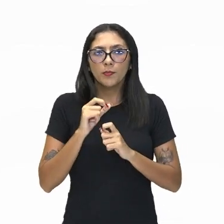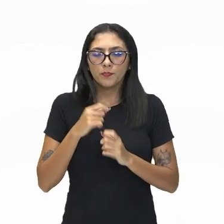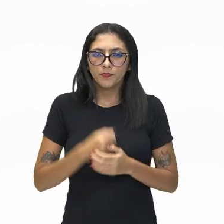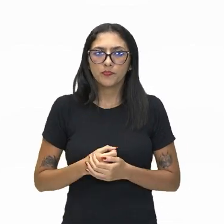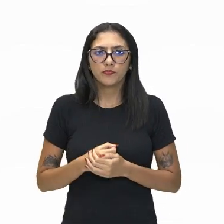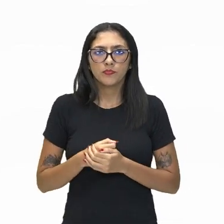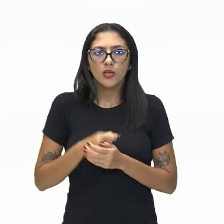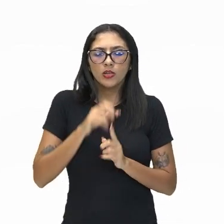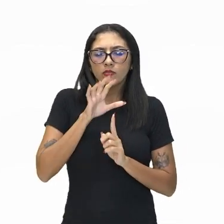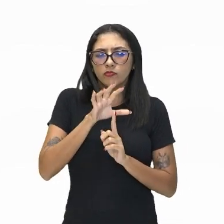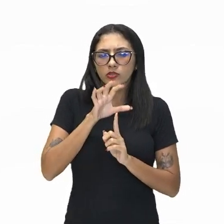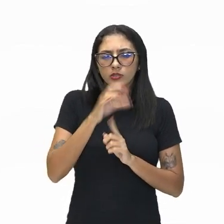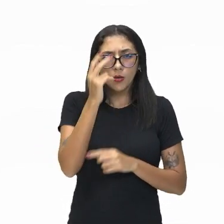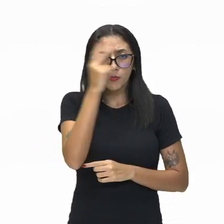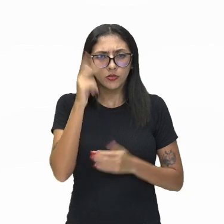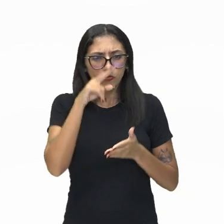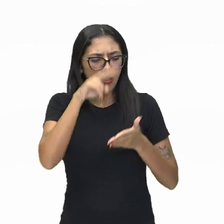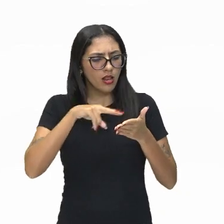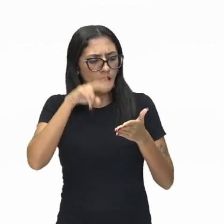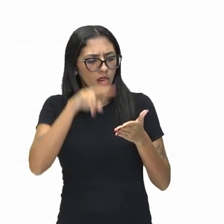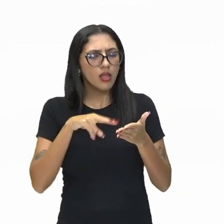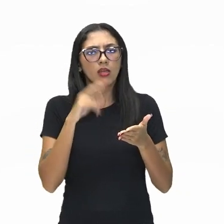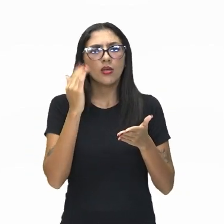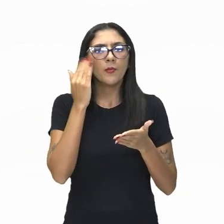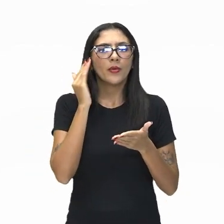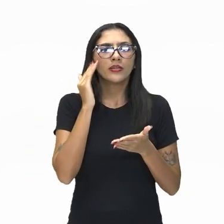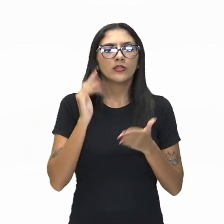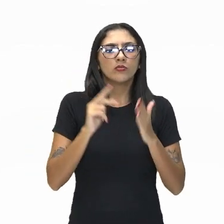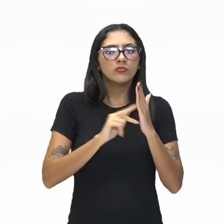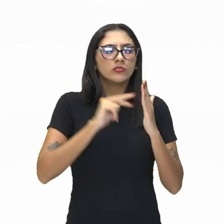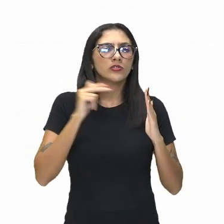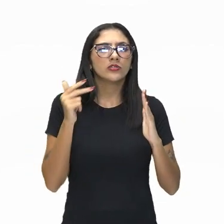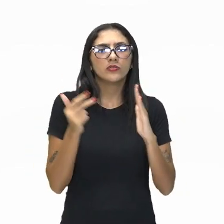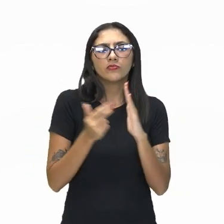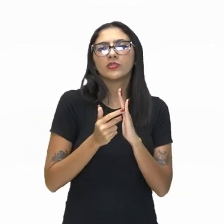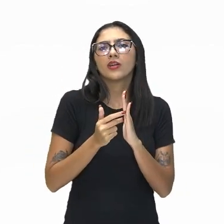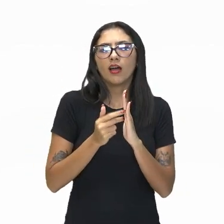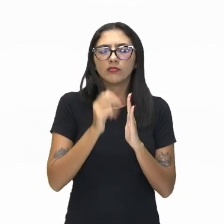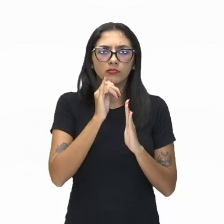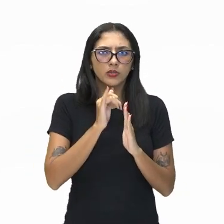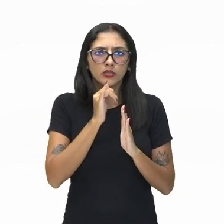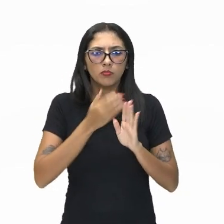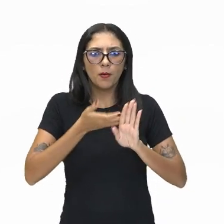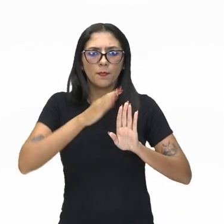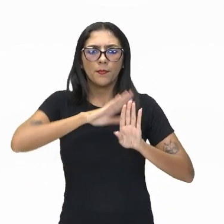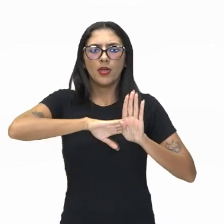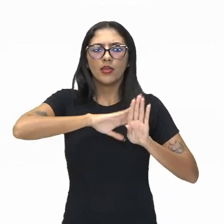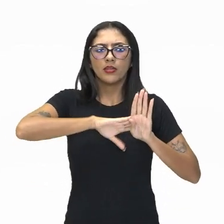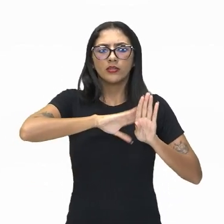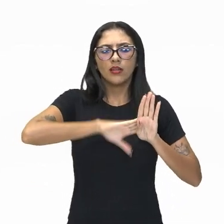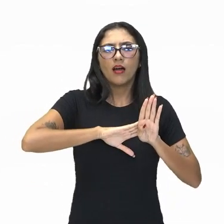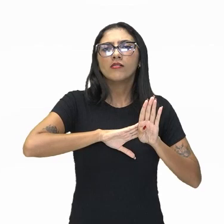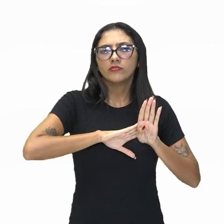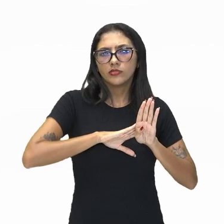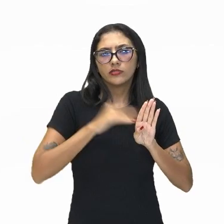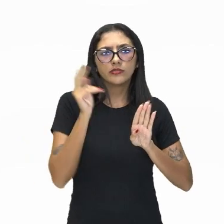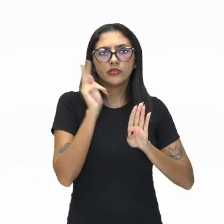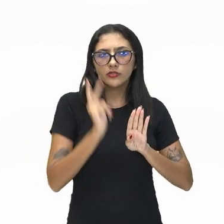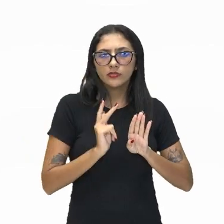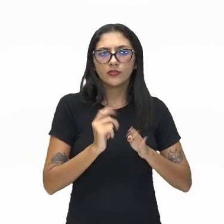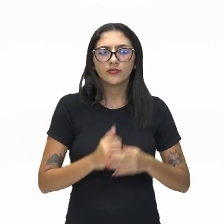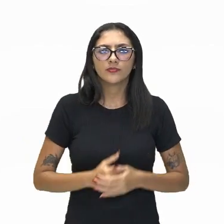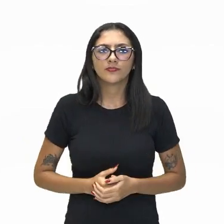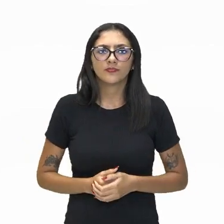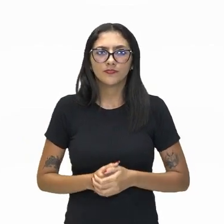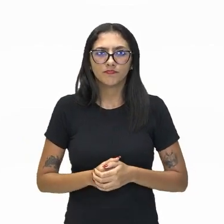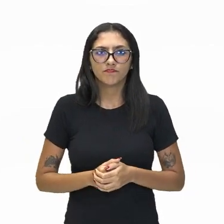do dito, para a descoberta de um sentido não dito, né? O que fica ali entre as entrelinhas. Vamos lá. A